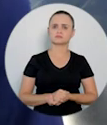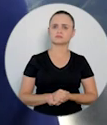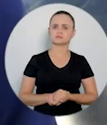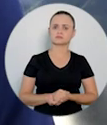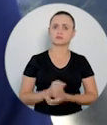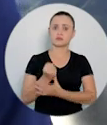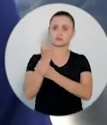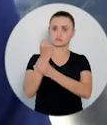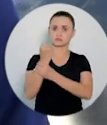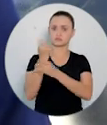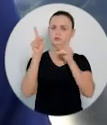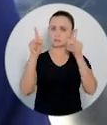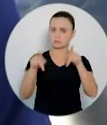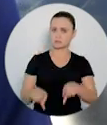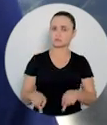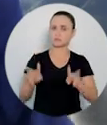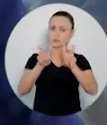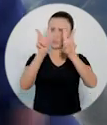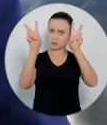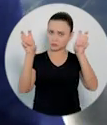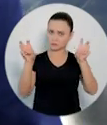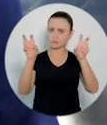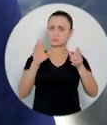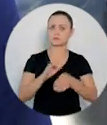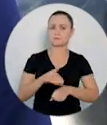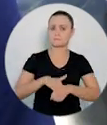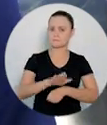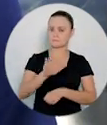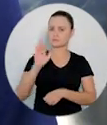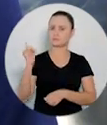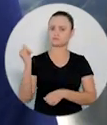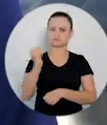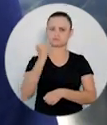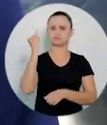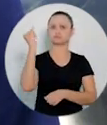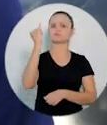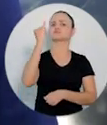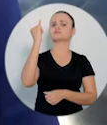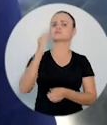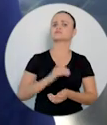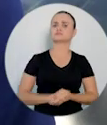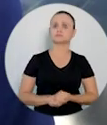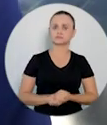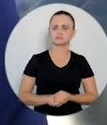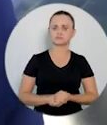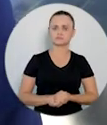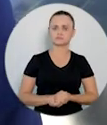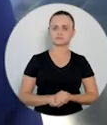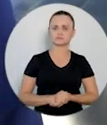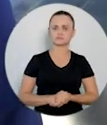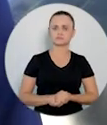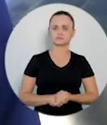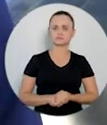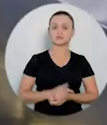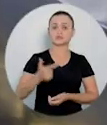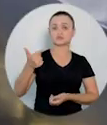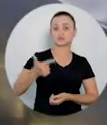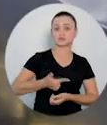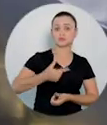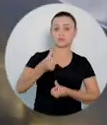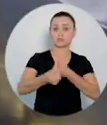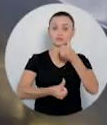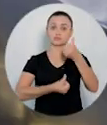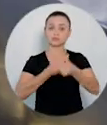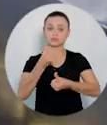foi, né, talvez, se não o tema mais debatido, né, foi certamente um dos temas mais debatidos.